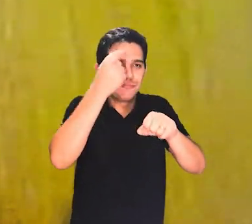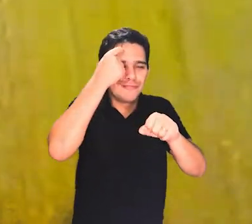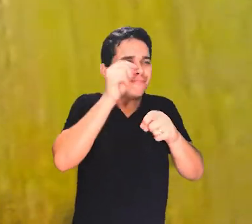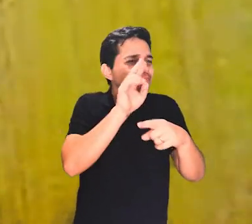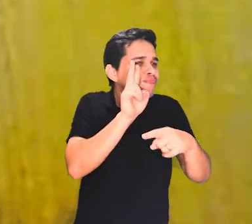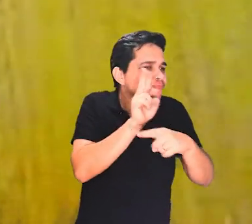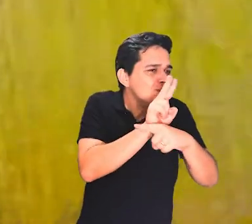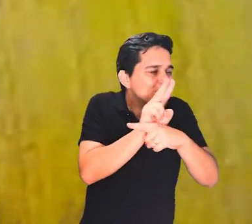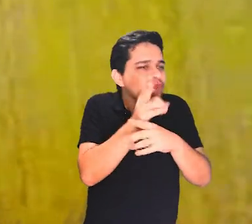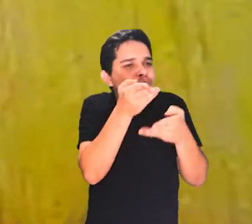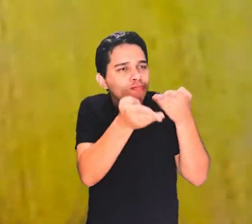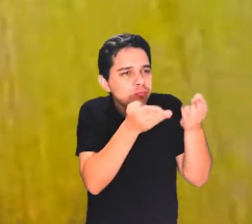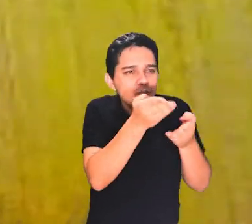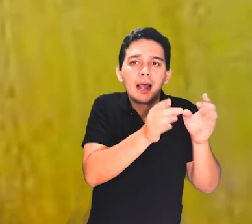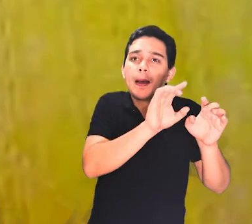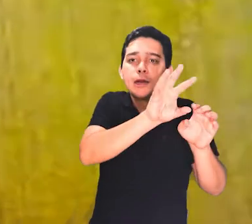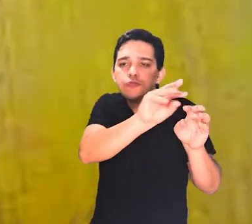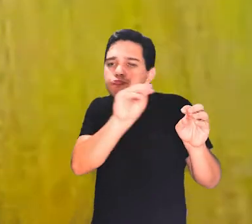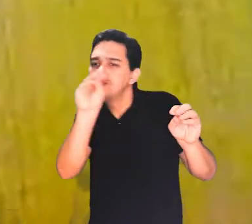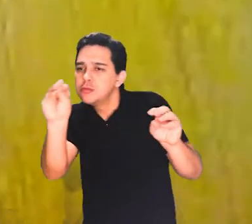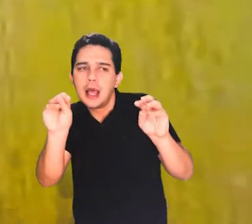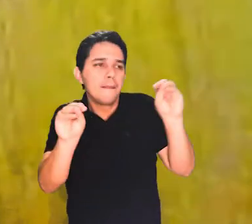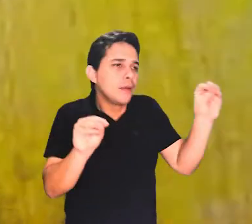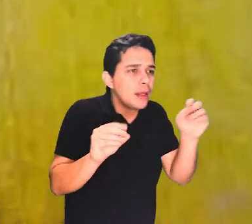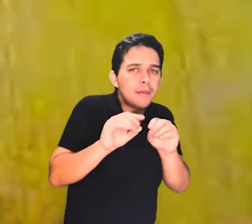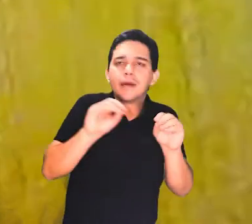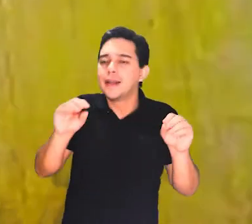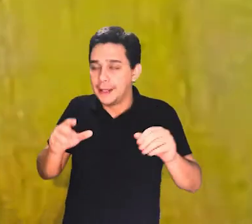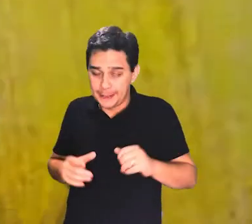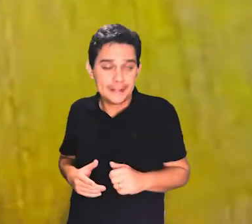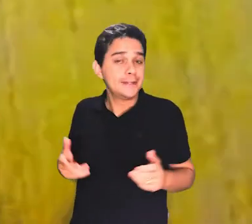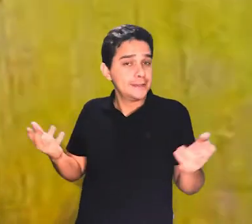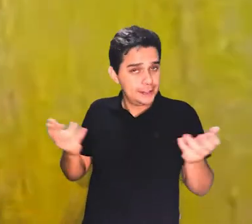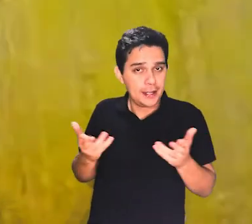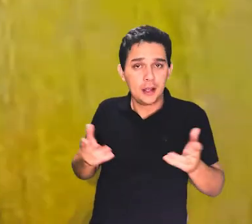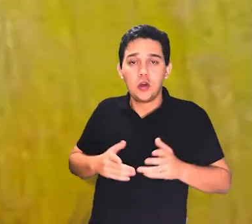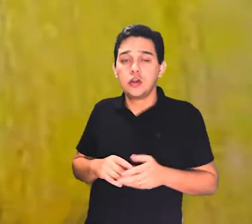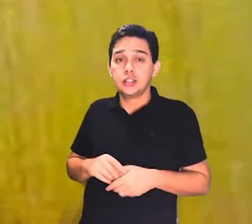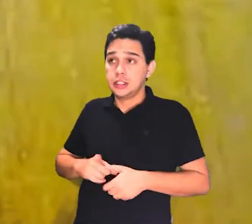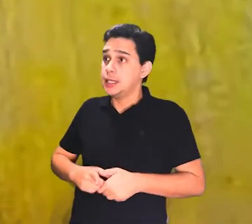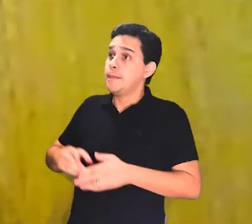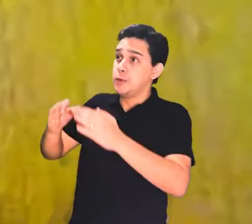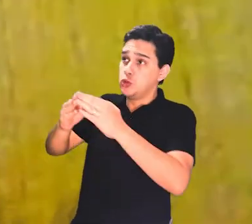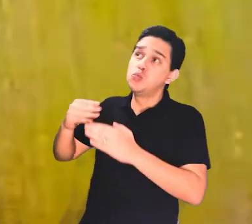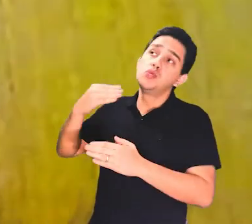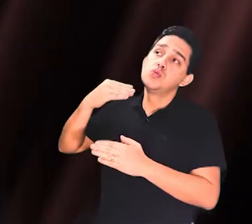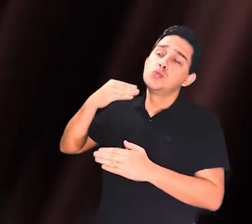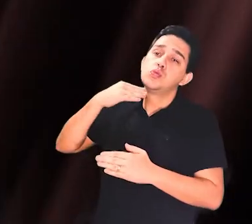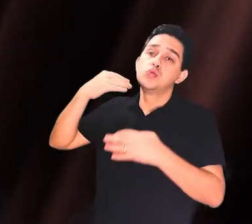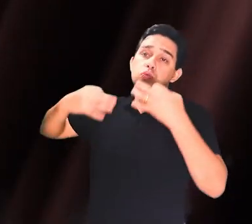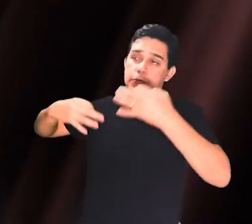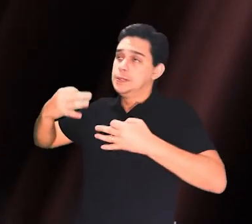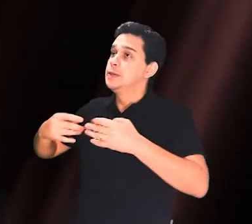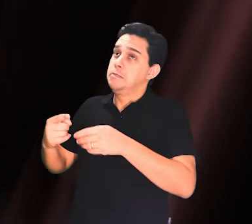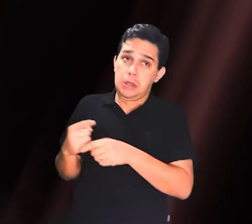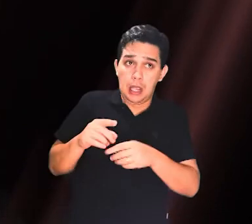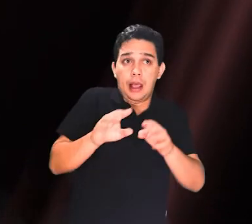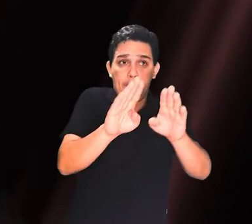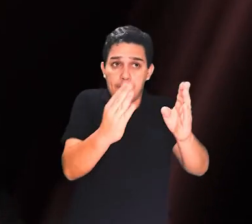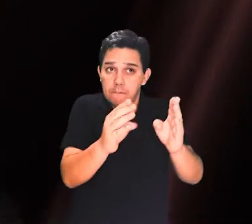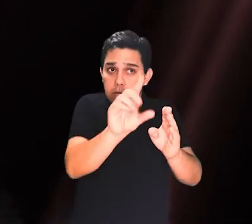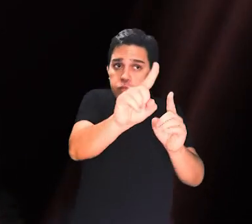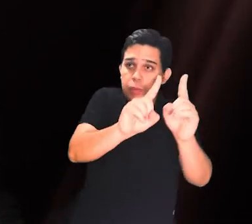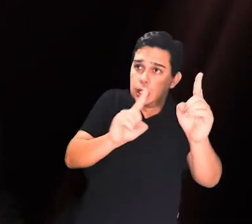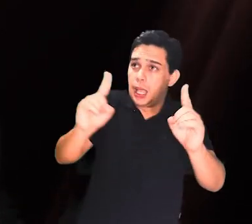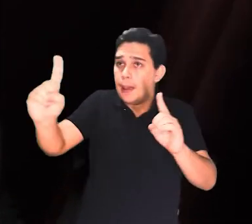nos principais abrigos estaduais existentes. Então, já há ação civil pública ajuizada no Rego Barros, que fica em Conceição de